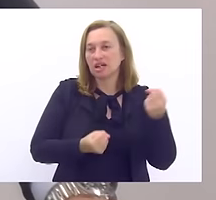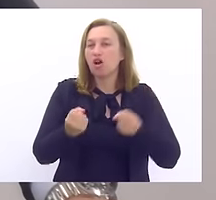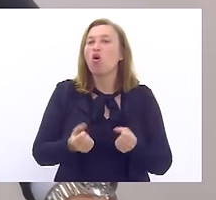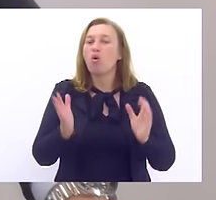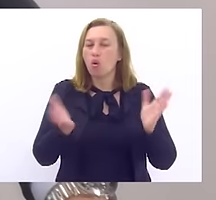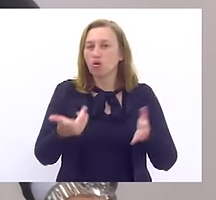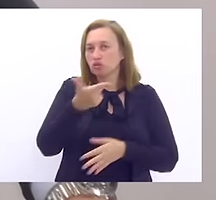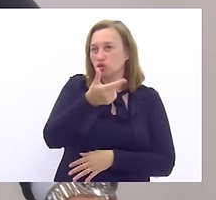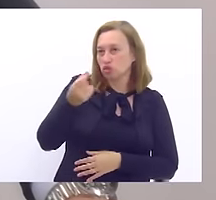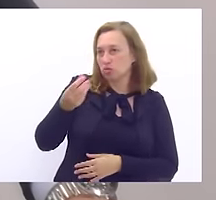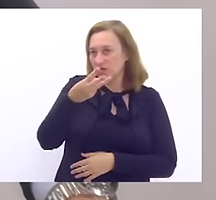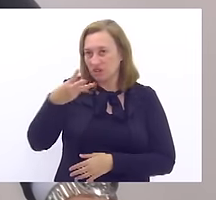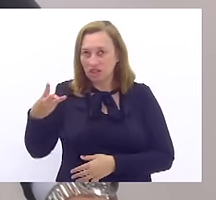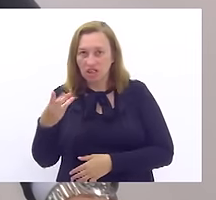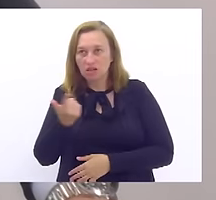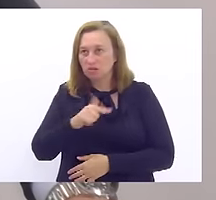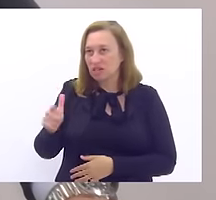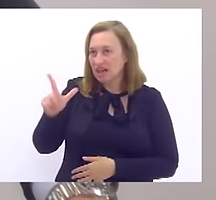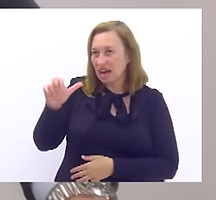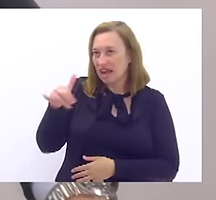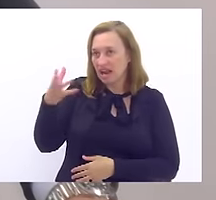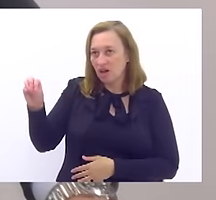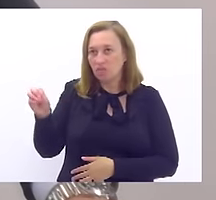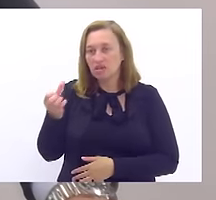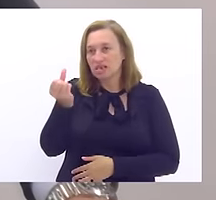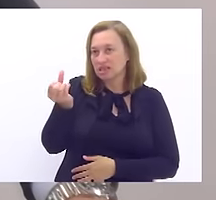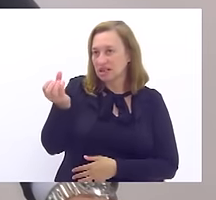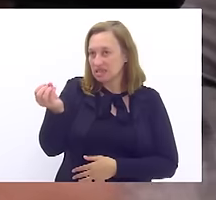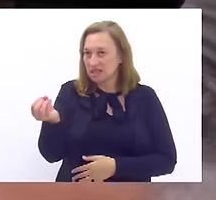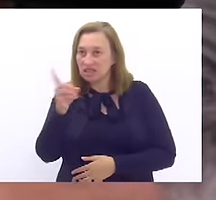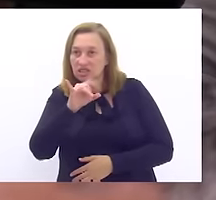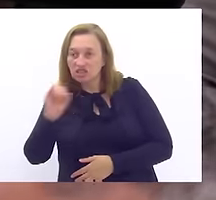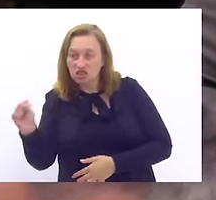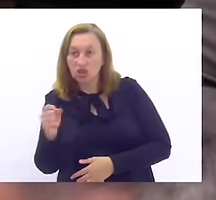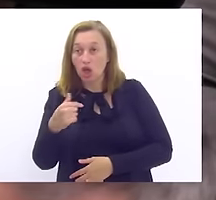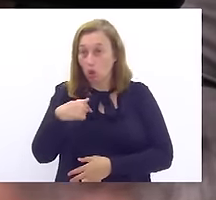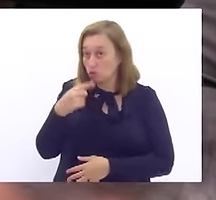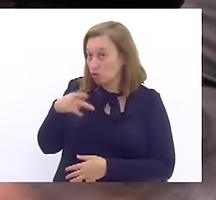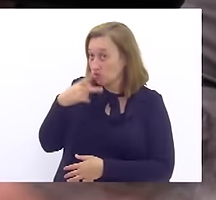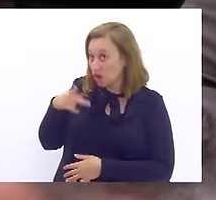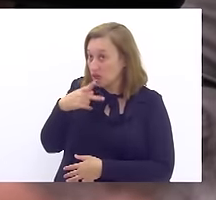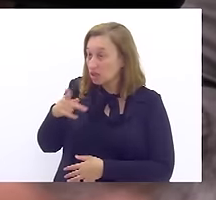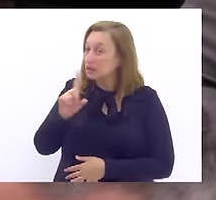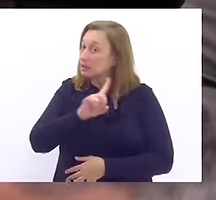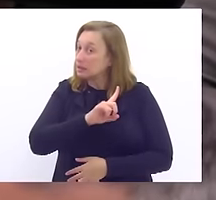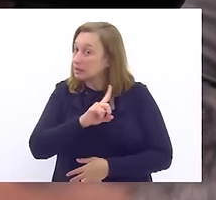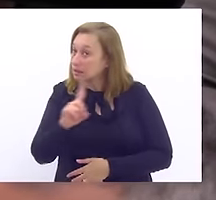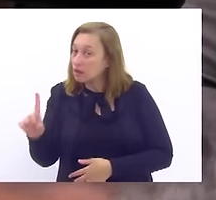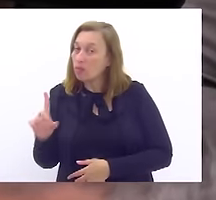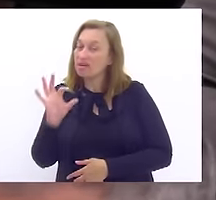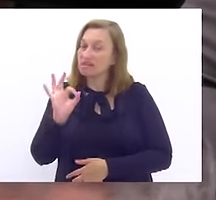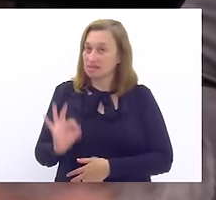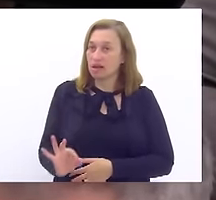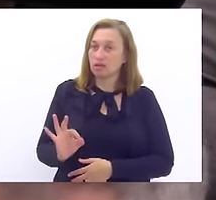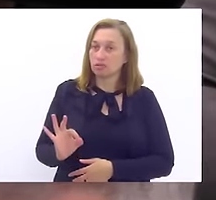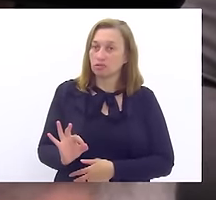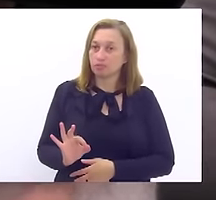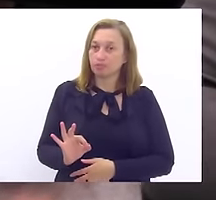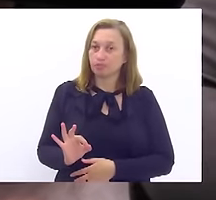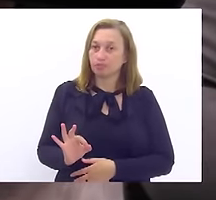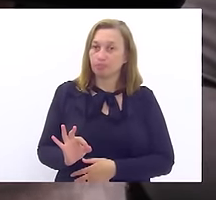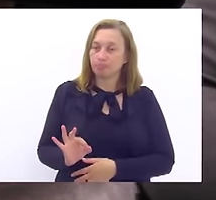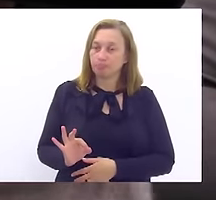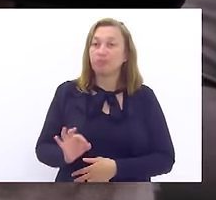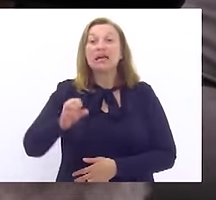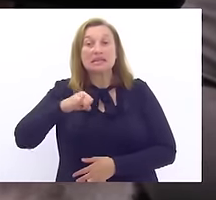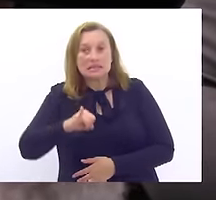não há leilão em 60 dias eu estou afirmando que esse não é o procedimento esse não é o procedimento